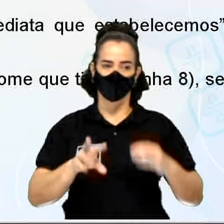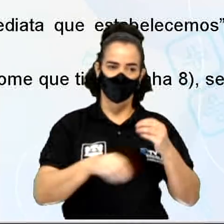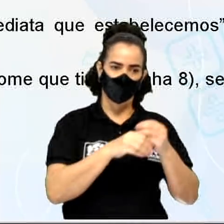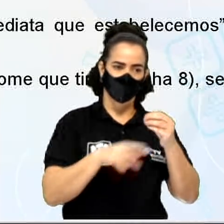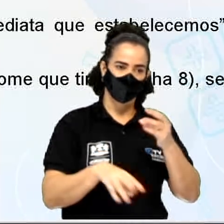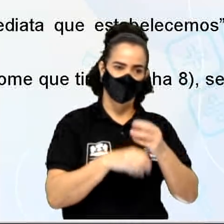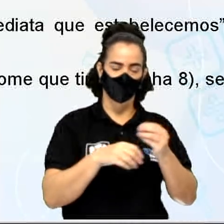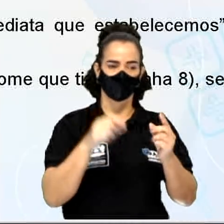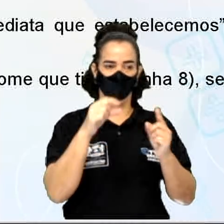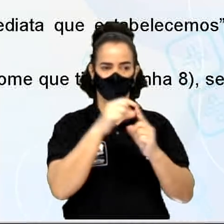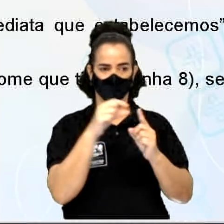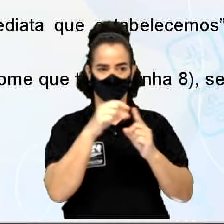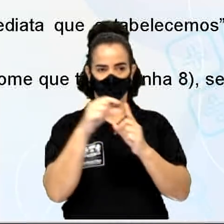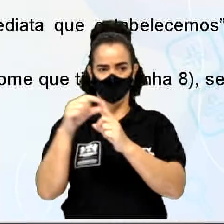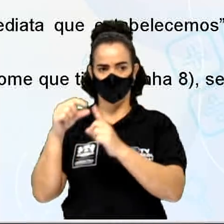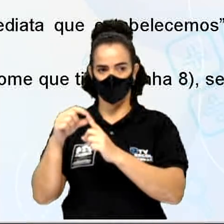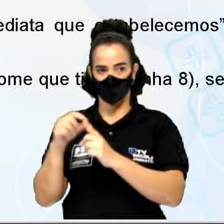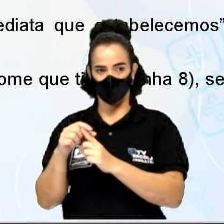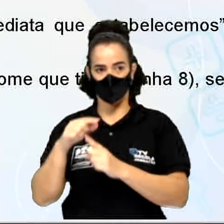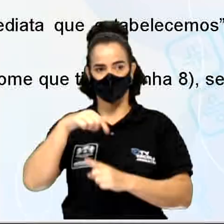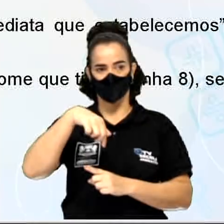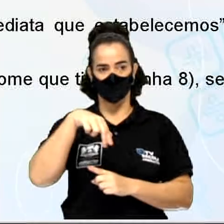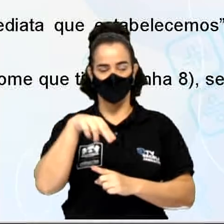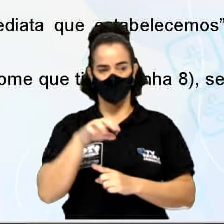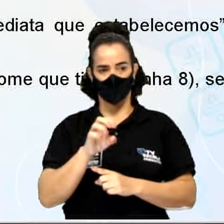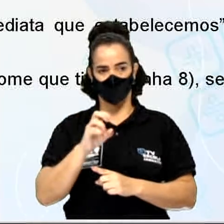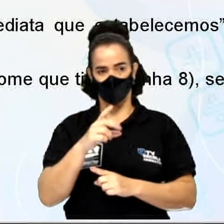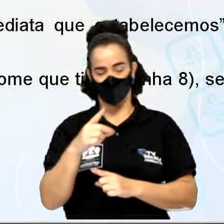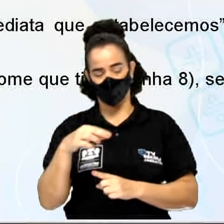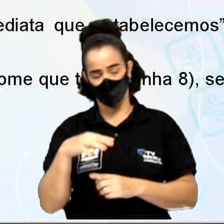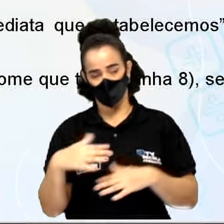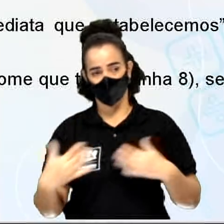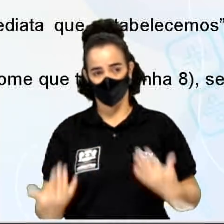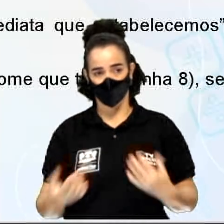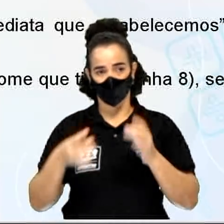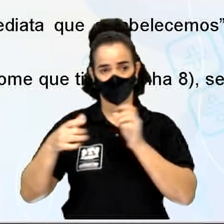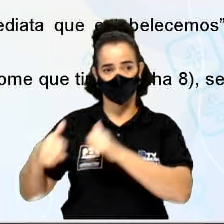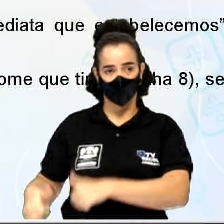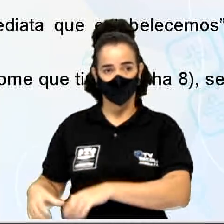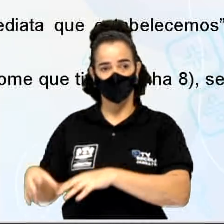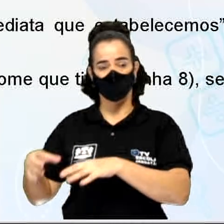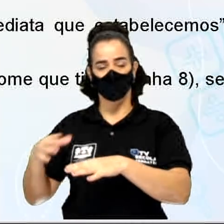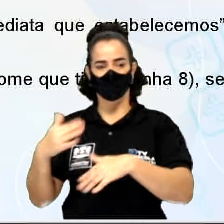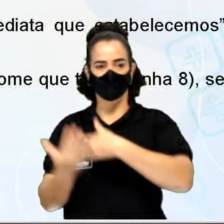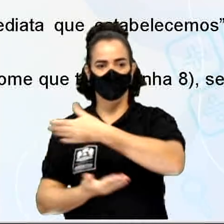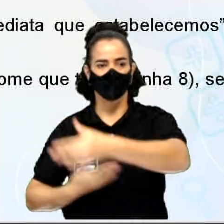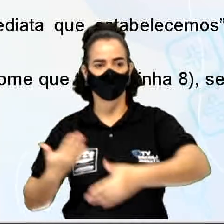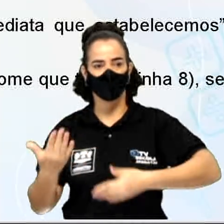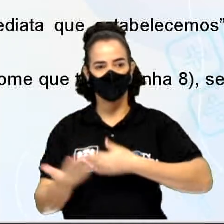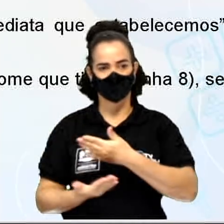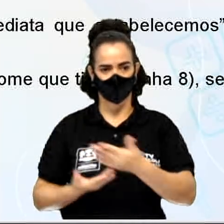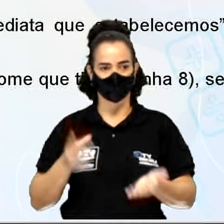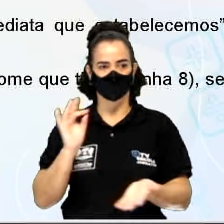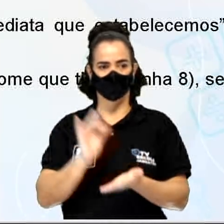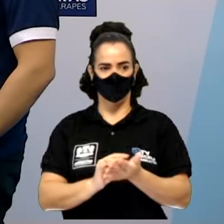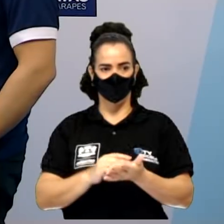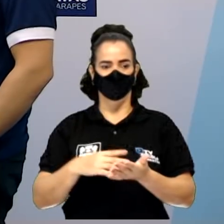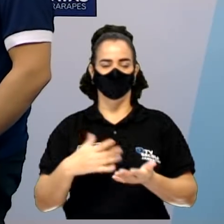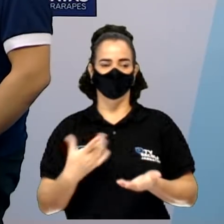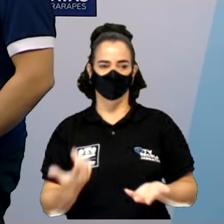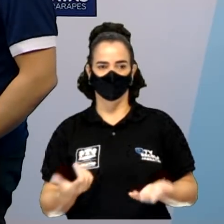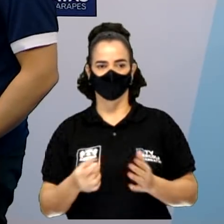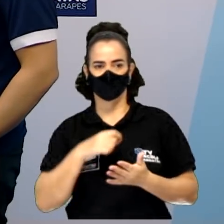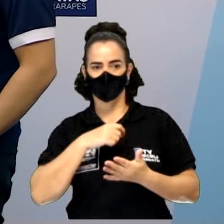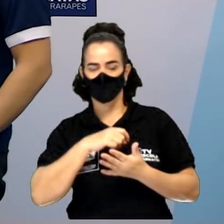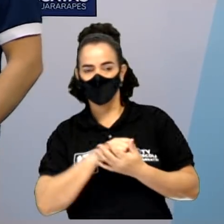grifados em que deixou entrever na relação imediata que estabelecemos. nas linhas 16 apresenta a mesma função.